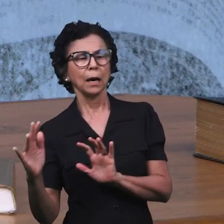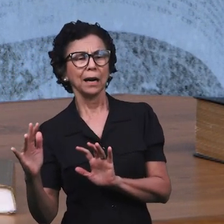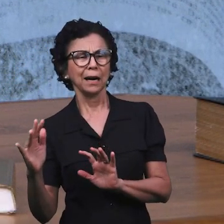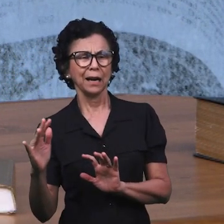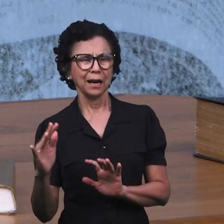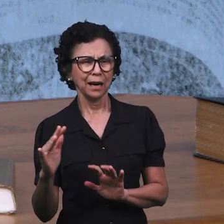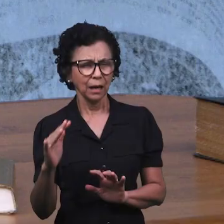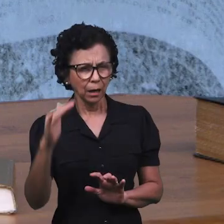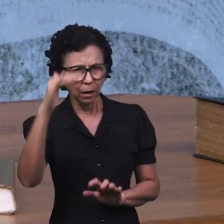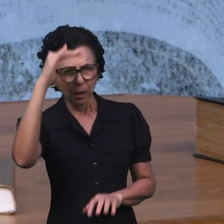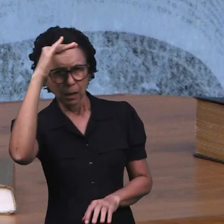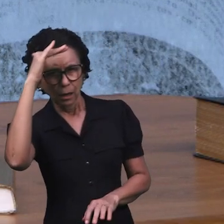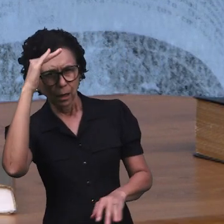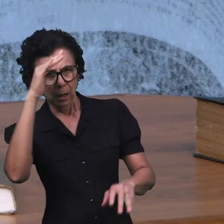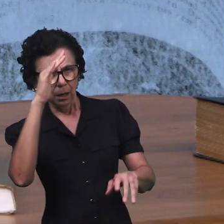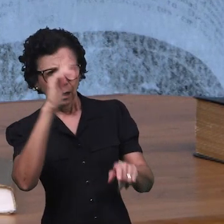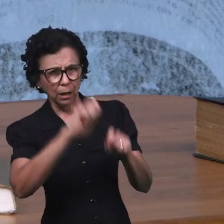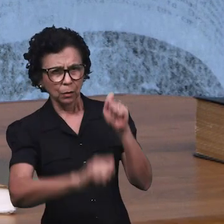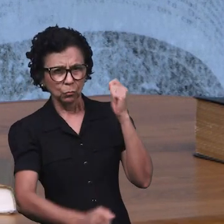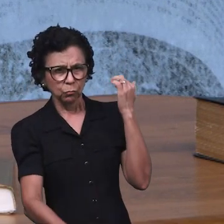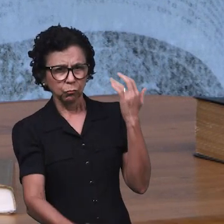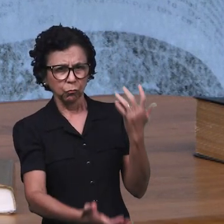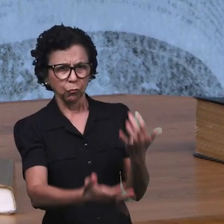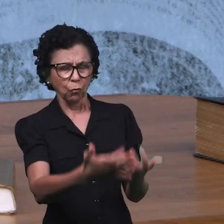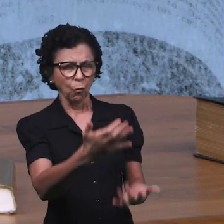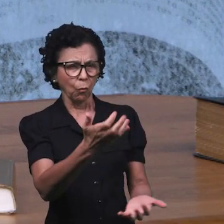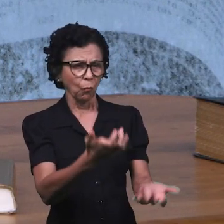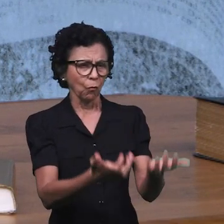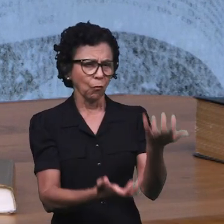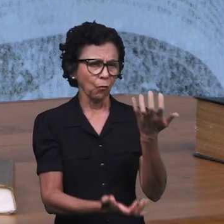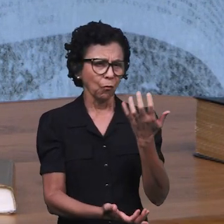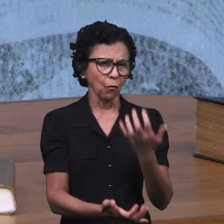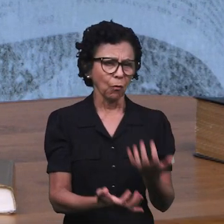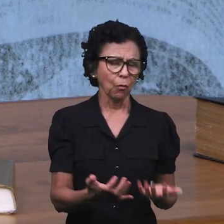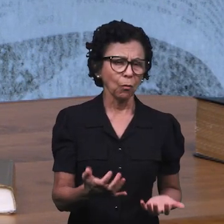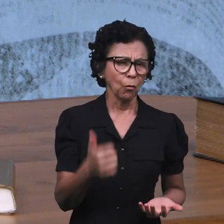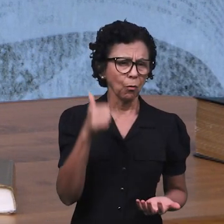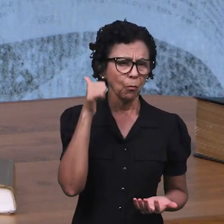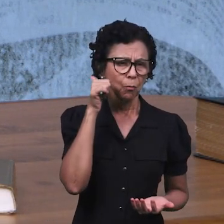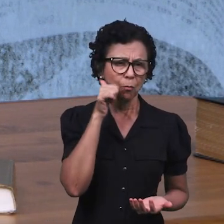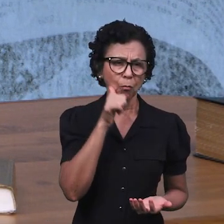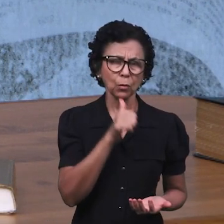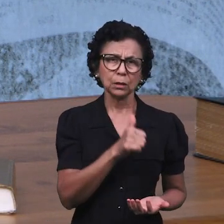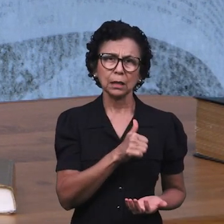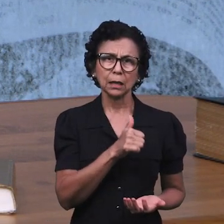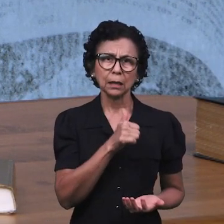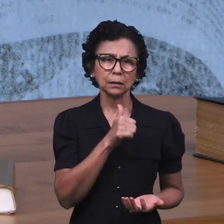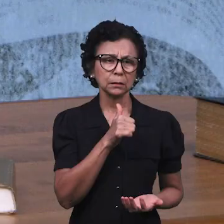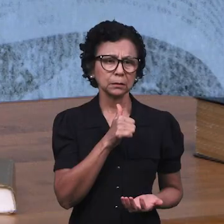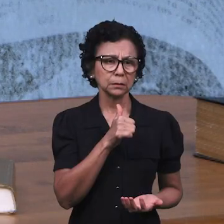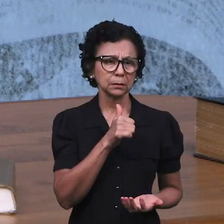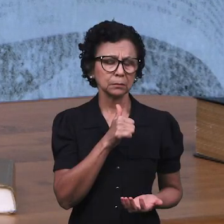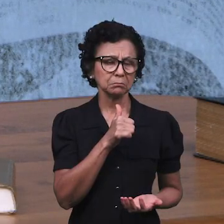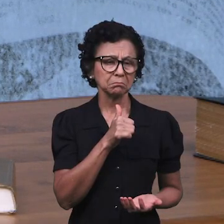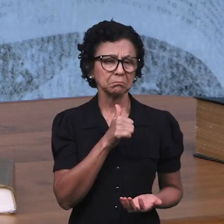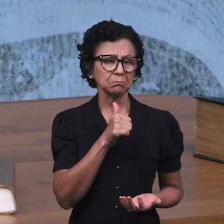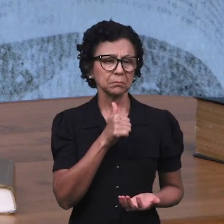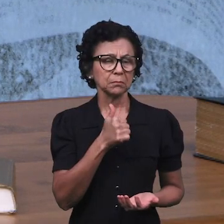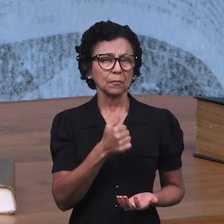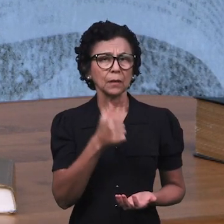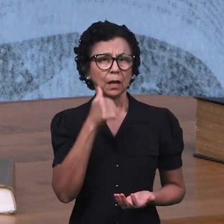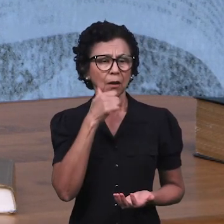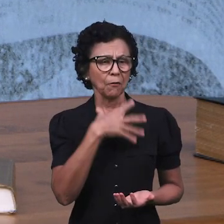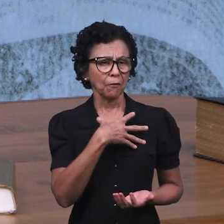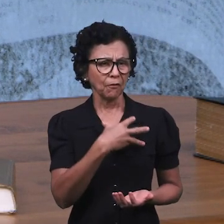queimada a fogo, e suas mulheres, seus filhos e suas filhas eram levados cativos.